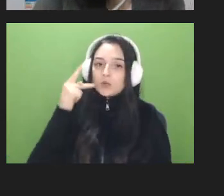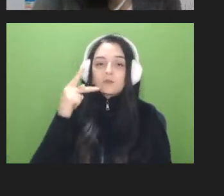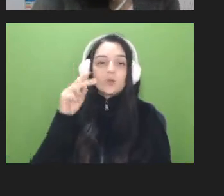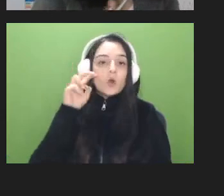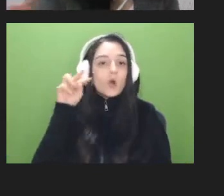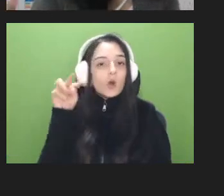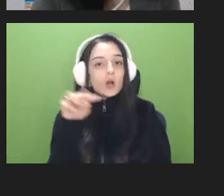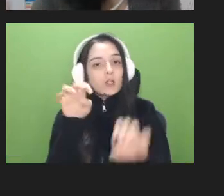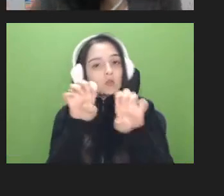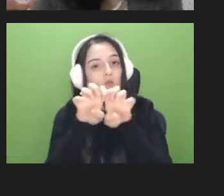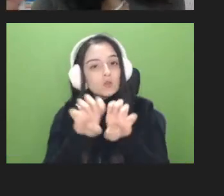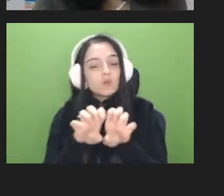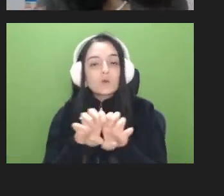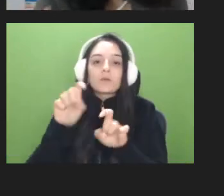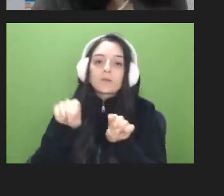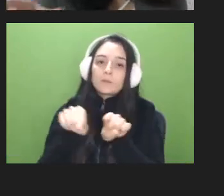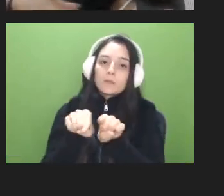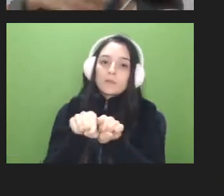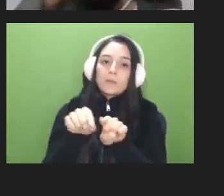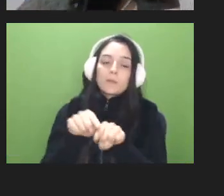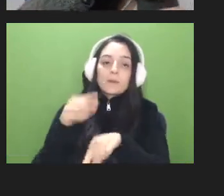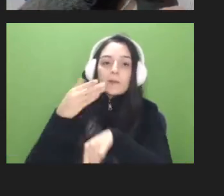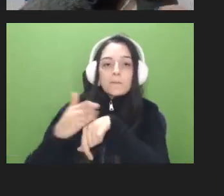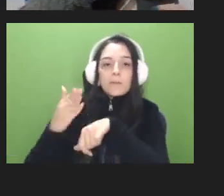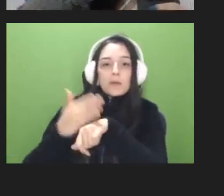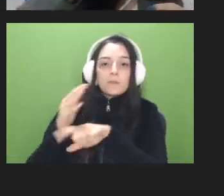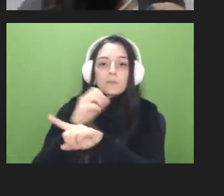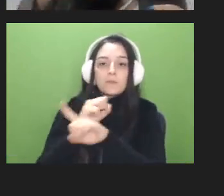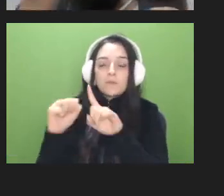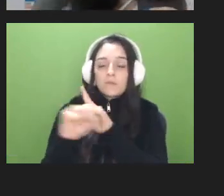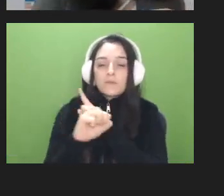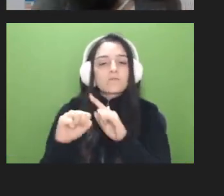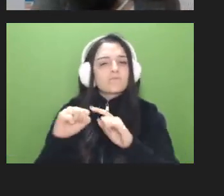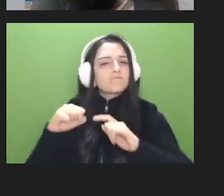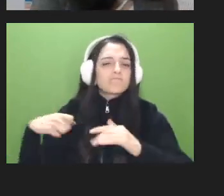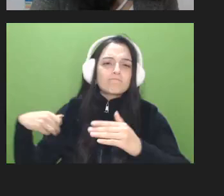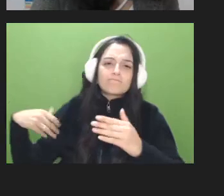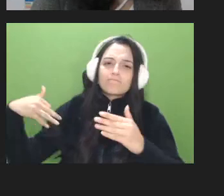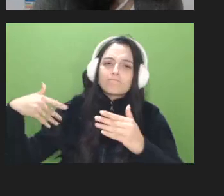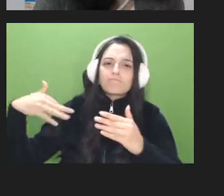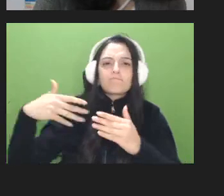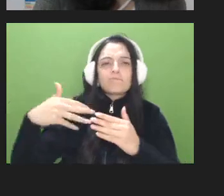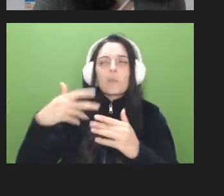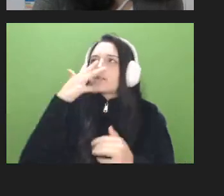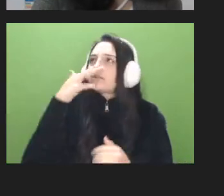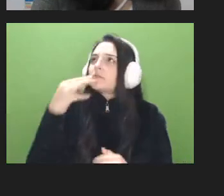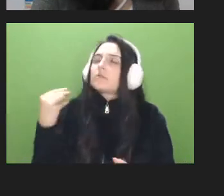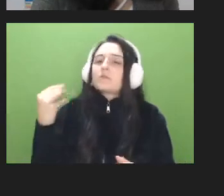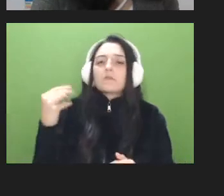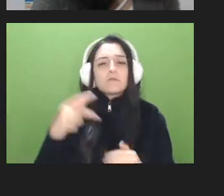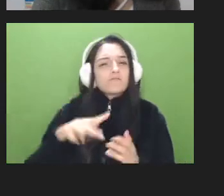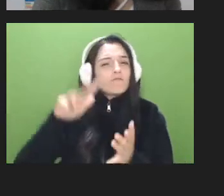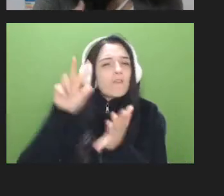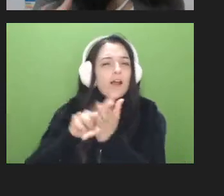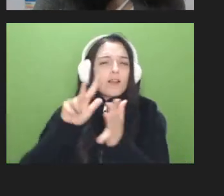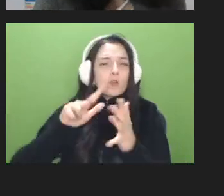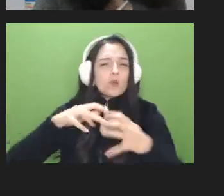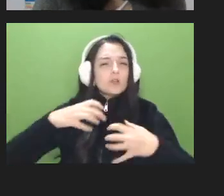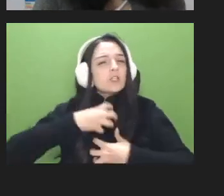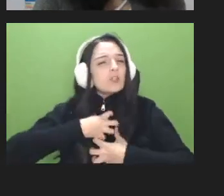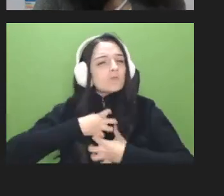que foram implementadas ao longo dos tempos, né, que foram validadas, que foram legitimadas,